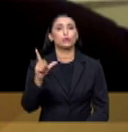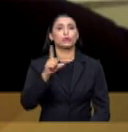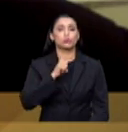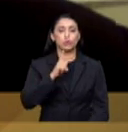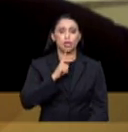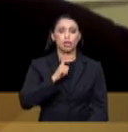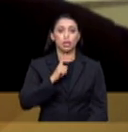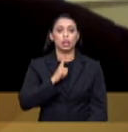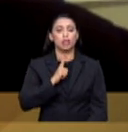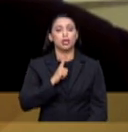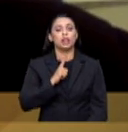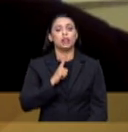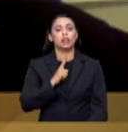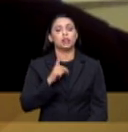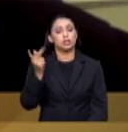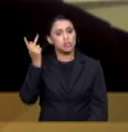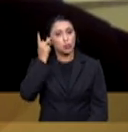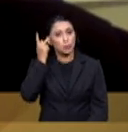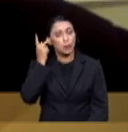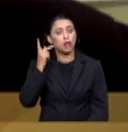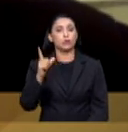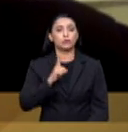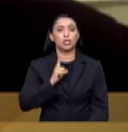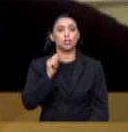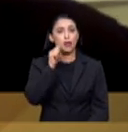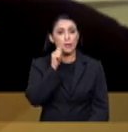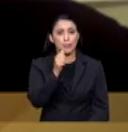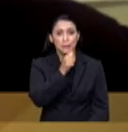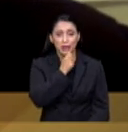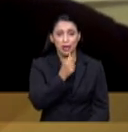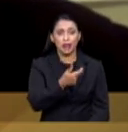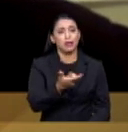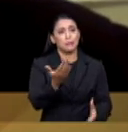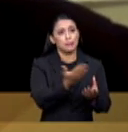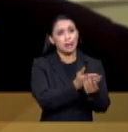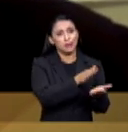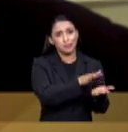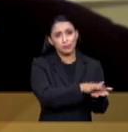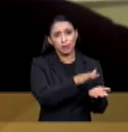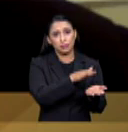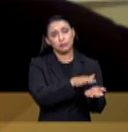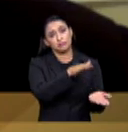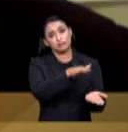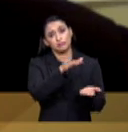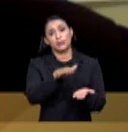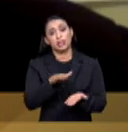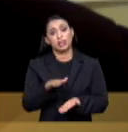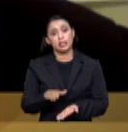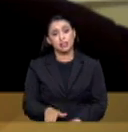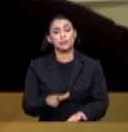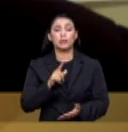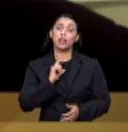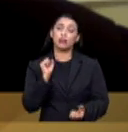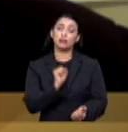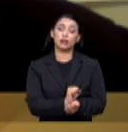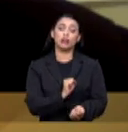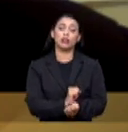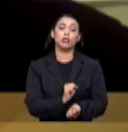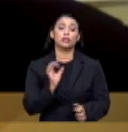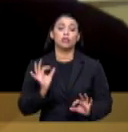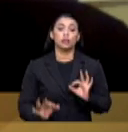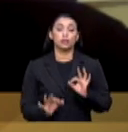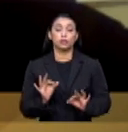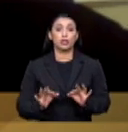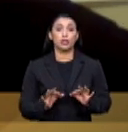Paulo, 2970 do Amapá, e todas se encontram sobrestadas por força do referido incidente de visita à